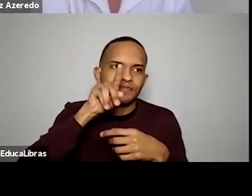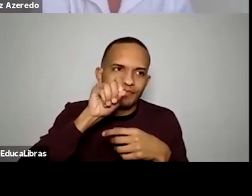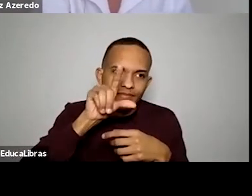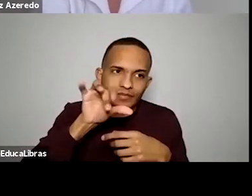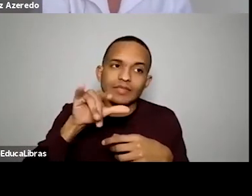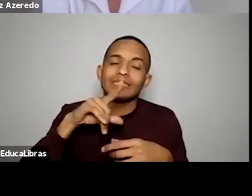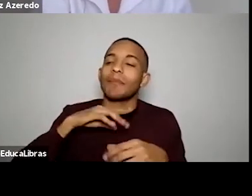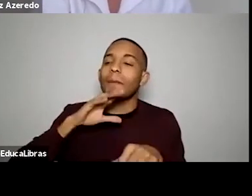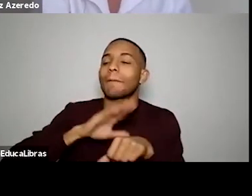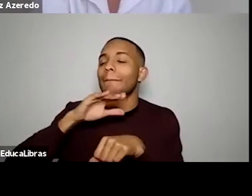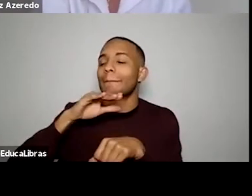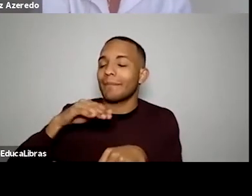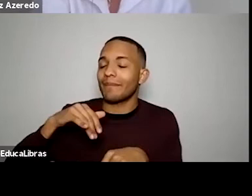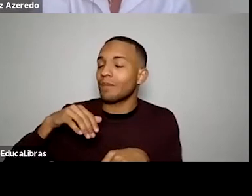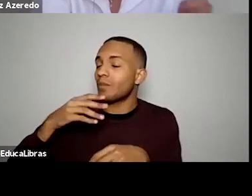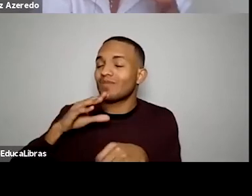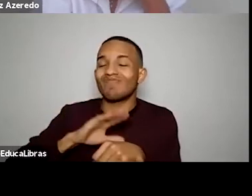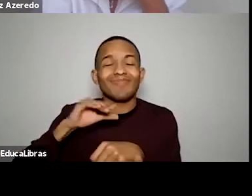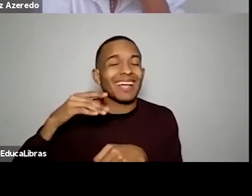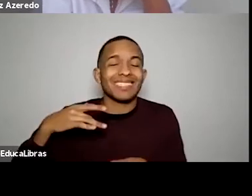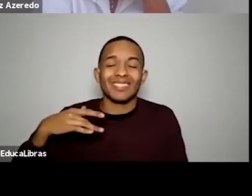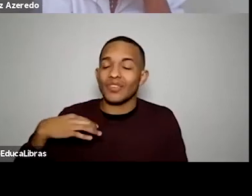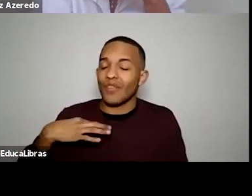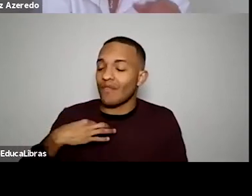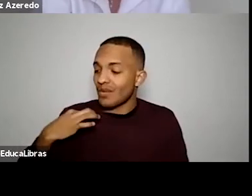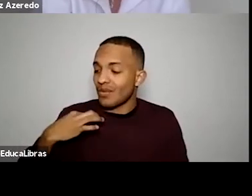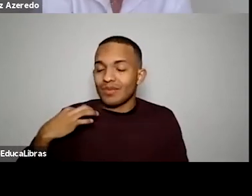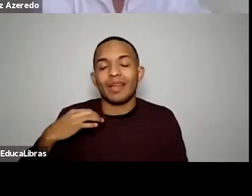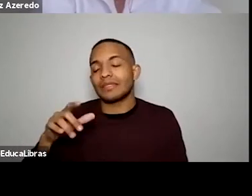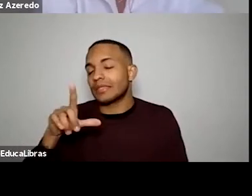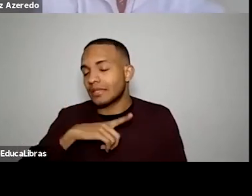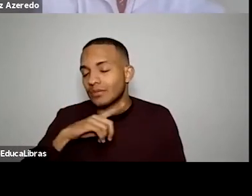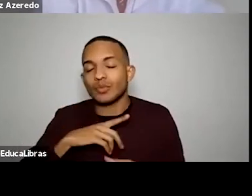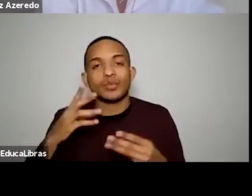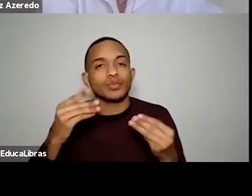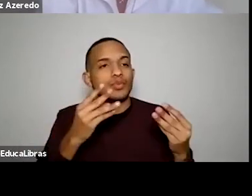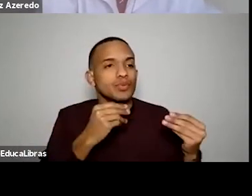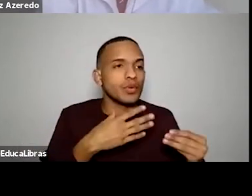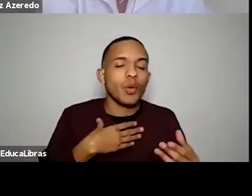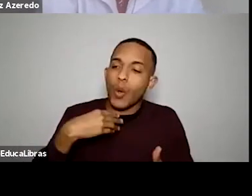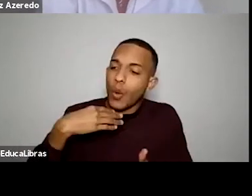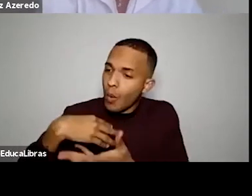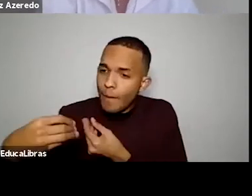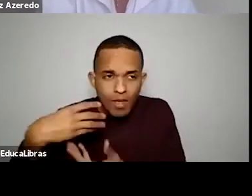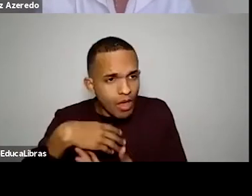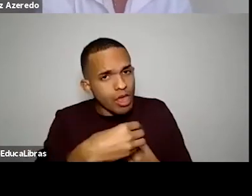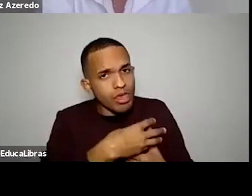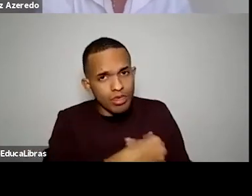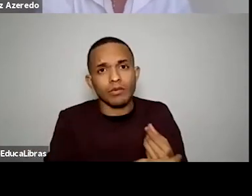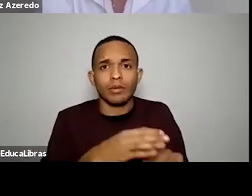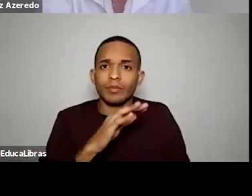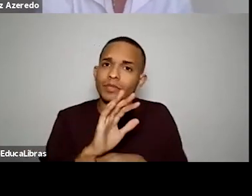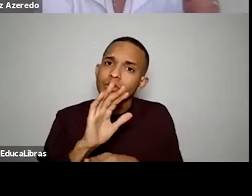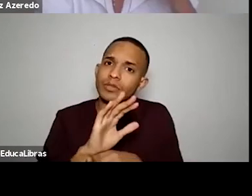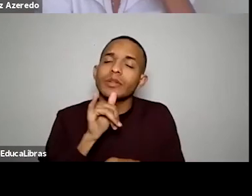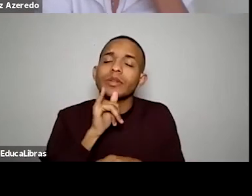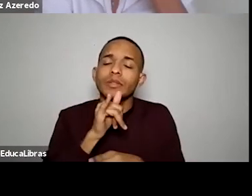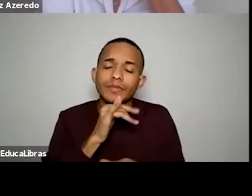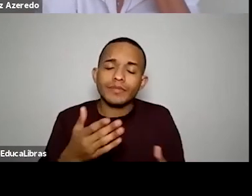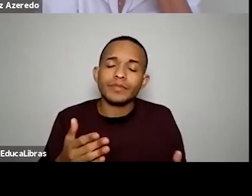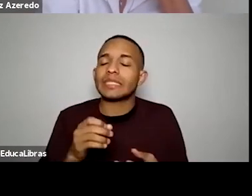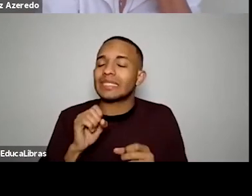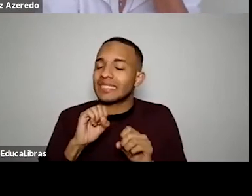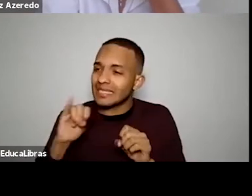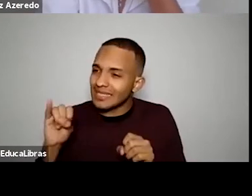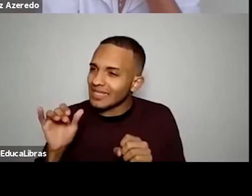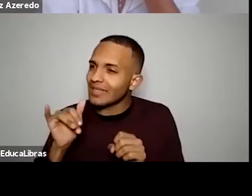momento. Esses voluntários, eles estão reproduzindo um pouco do que eu estou fazendo, da postura que estou fazendo. Então, se eu for um cara que estou mobilizando, ou